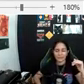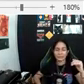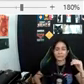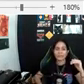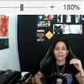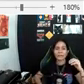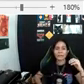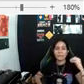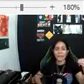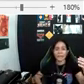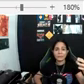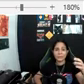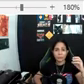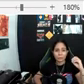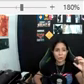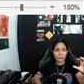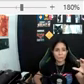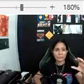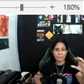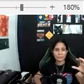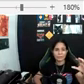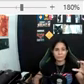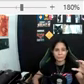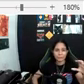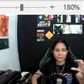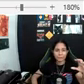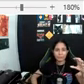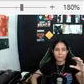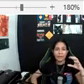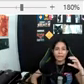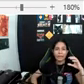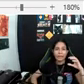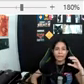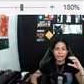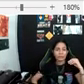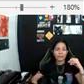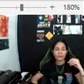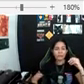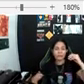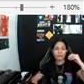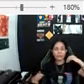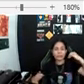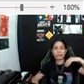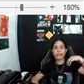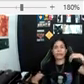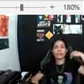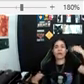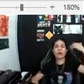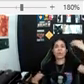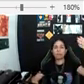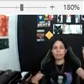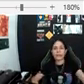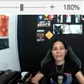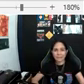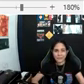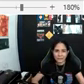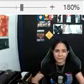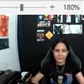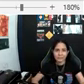da criança, você mede alguns ossos específicos e isso faz com que a gente tenha